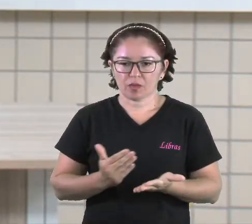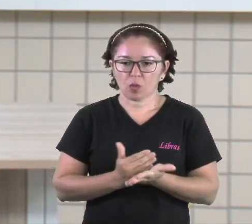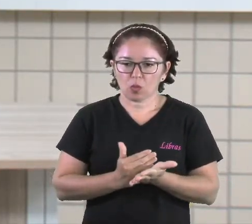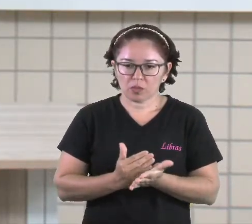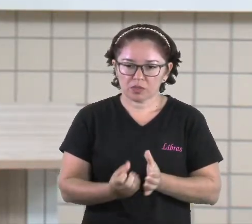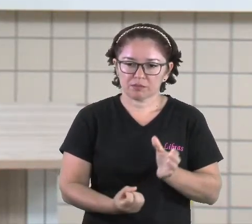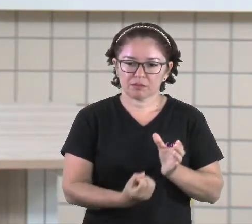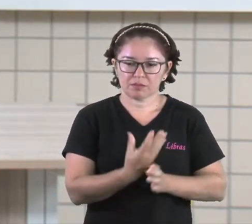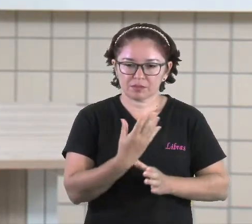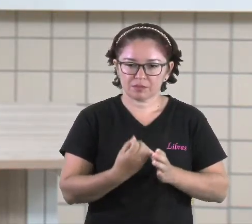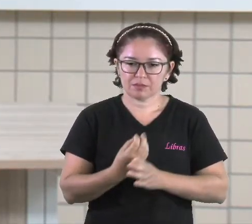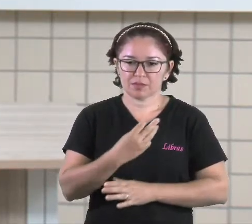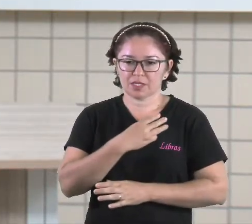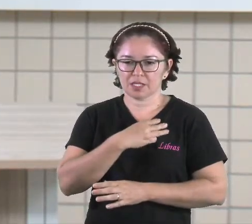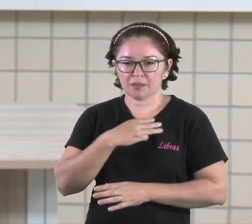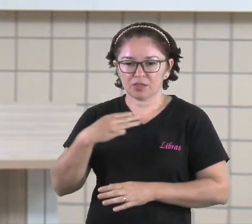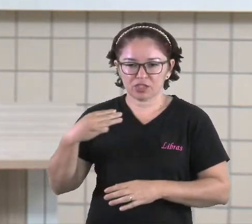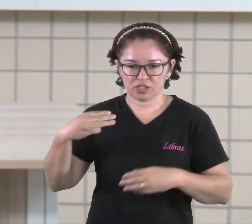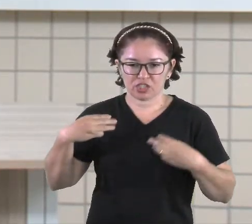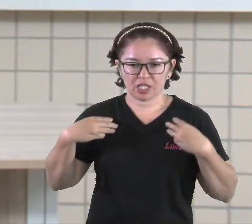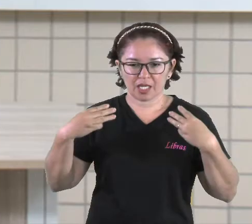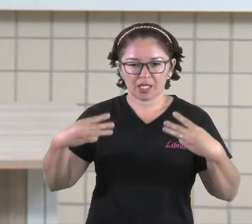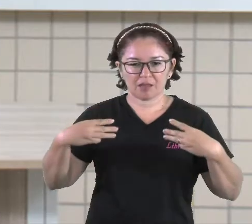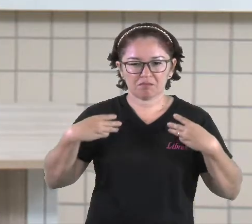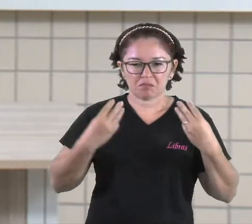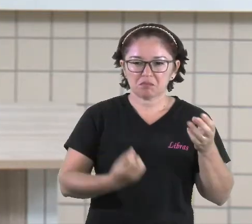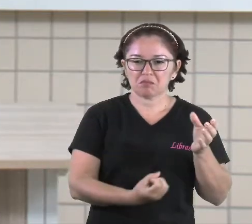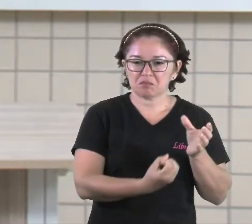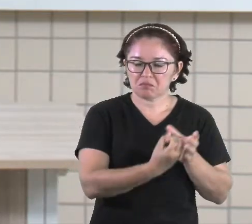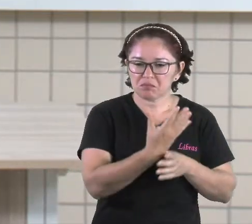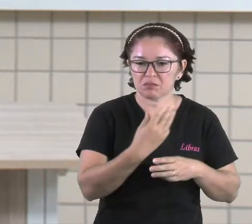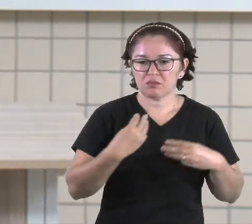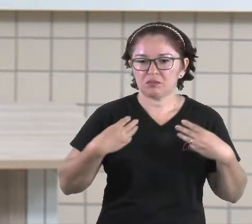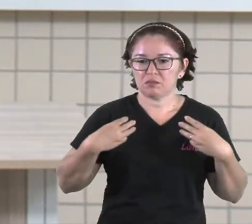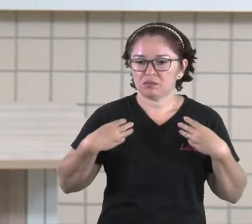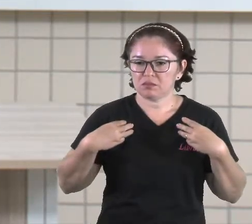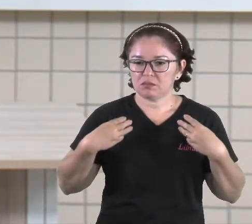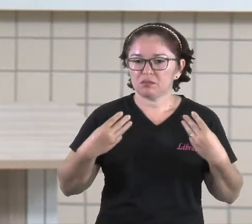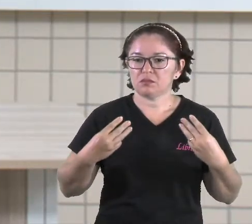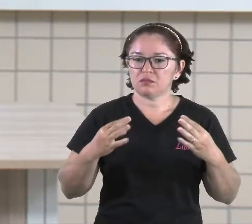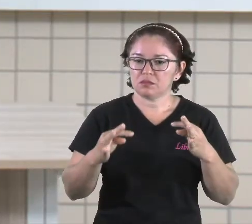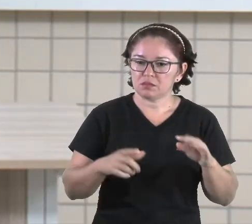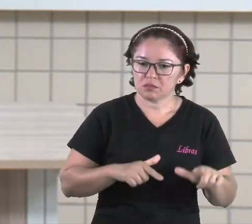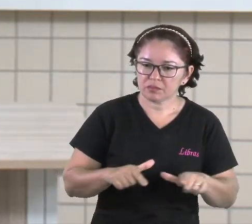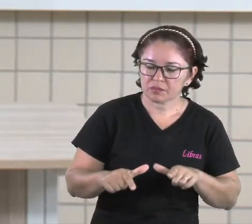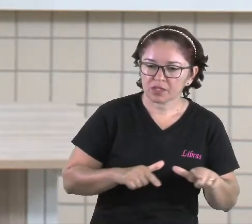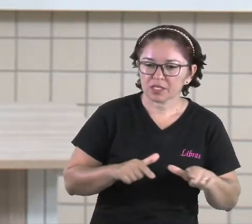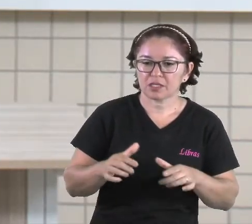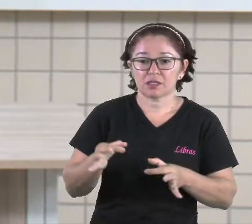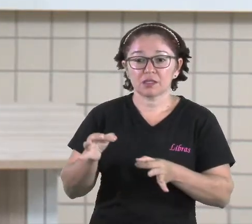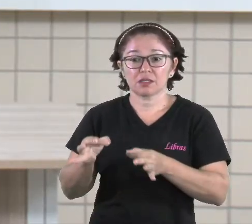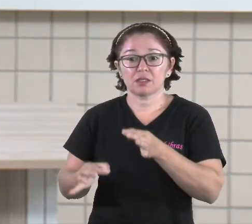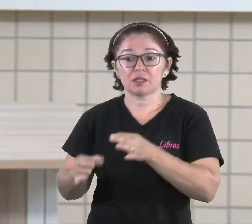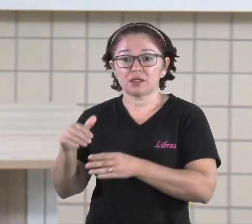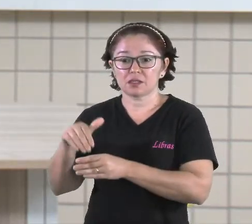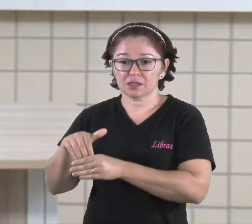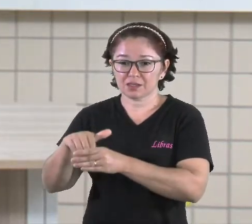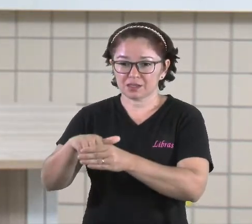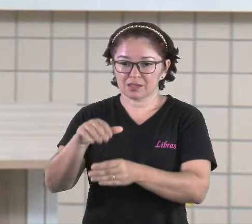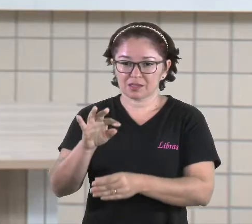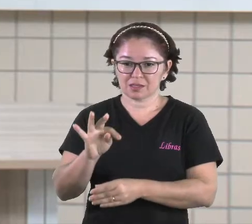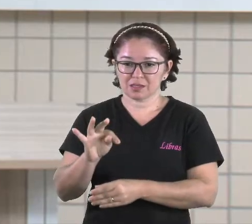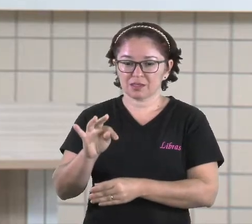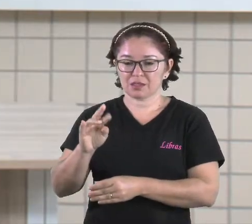ministérios que hoje são importantes para o Brasil, como por exemplo o Ministério do Trabalho e a Justiça Eleitoral. E